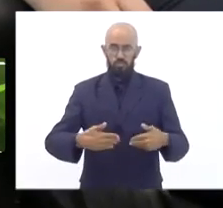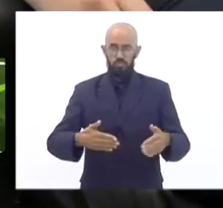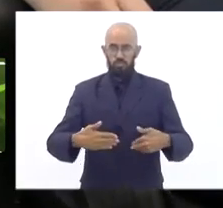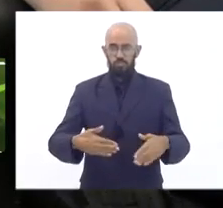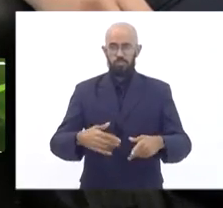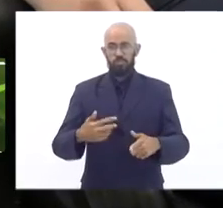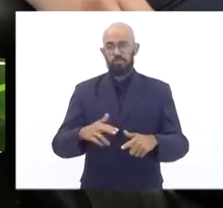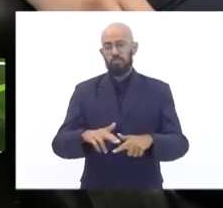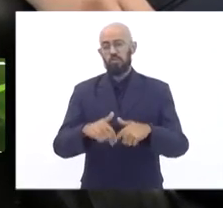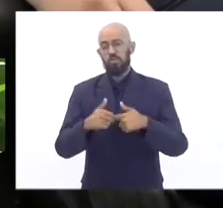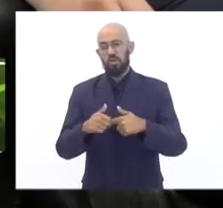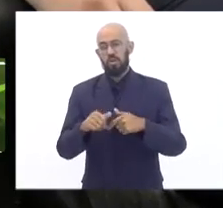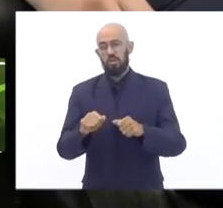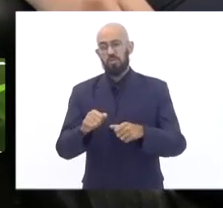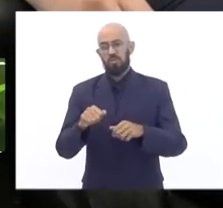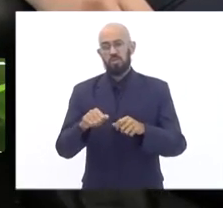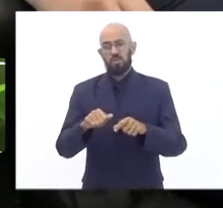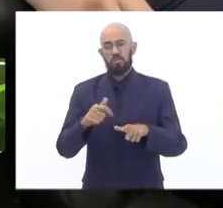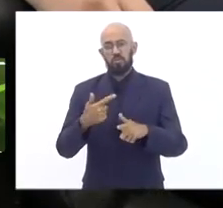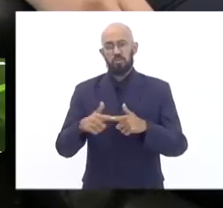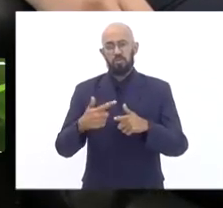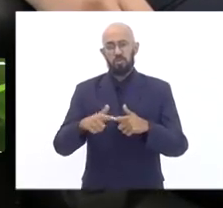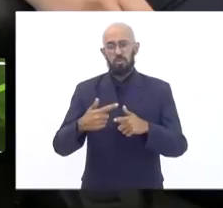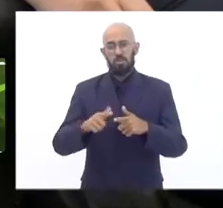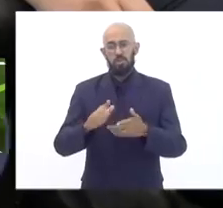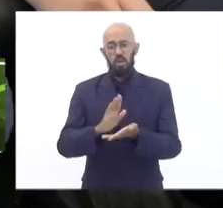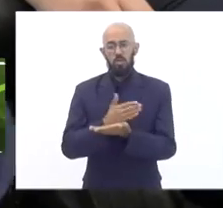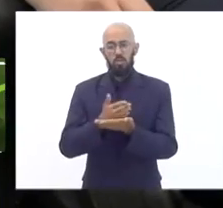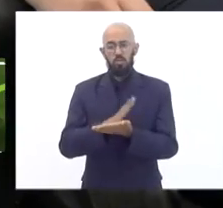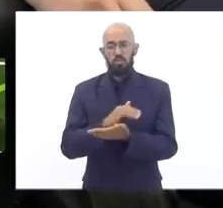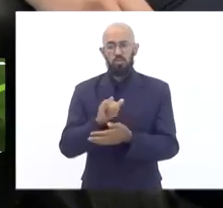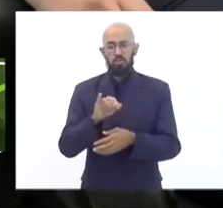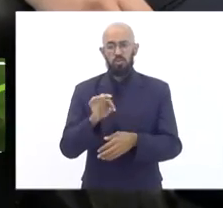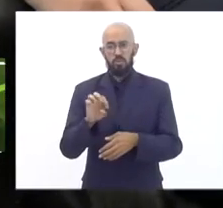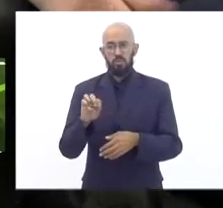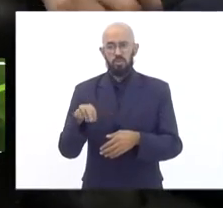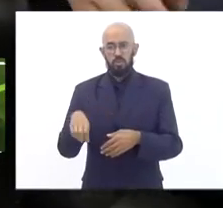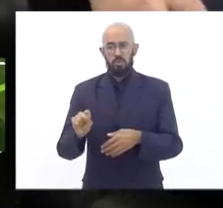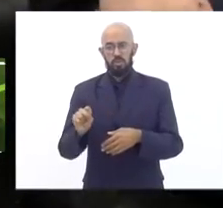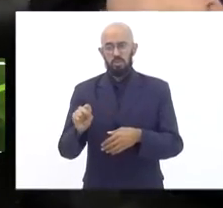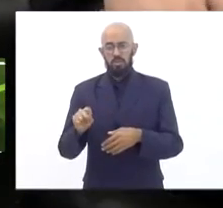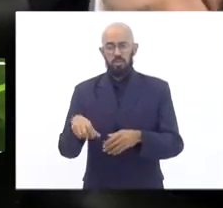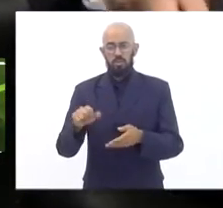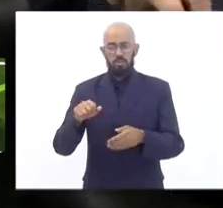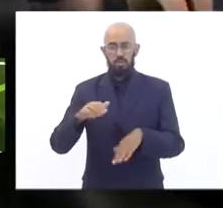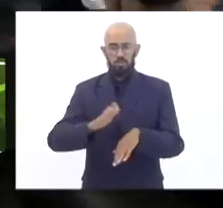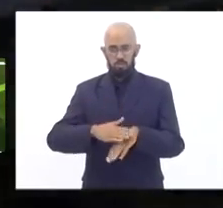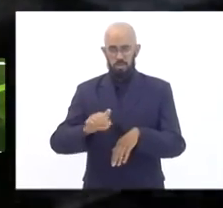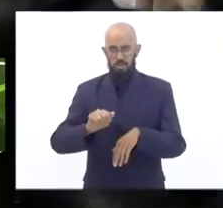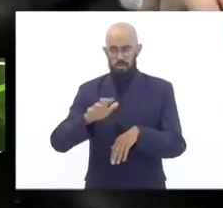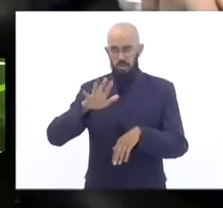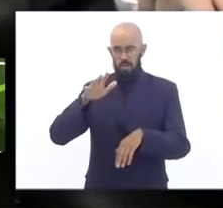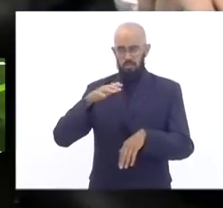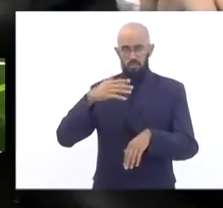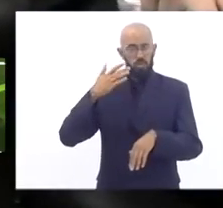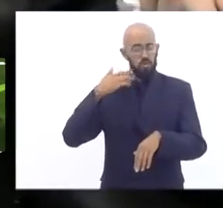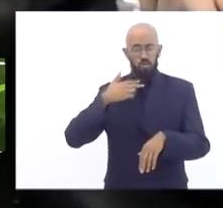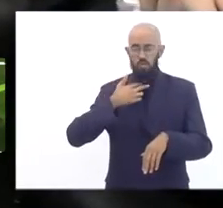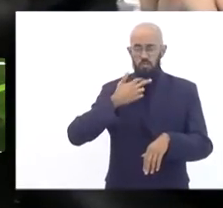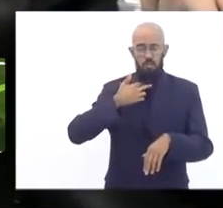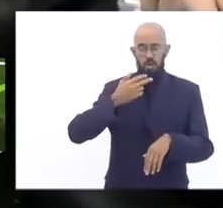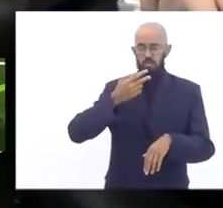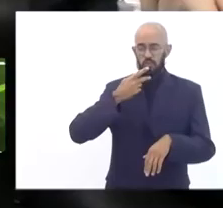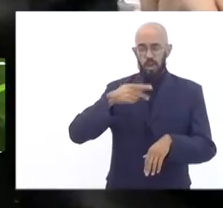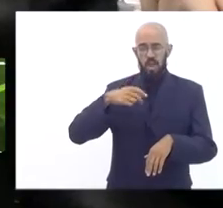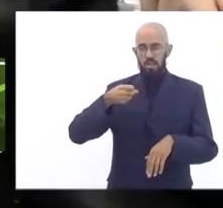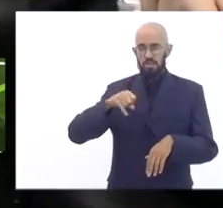aí, fortes com relação a alguns itens que compõem a cesta de custos da operação. Então, eu já não posso afirmar se